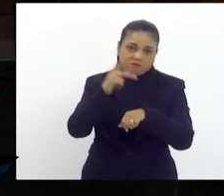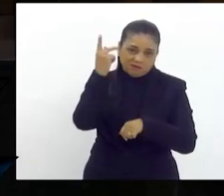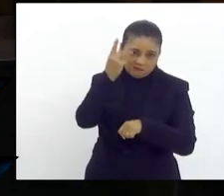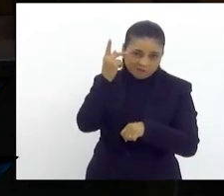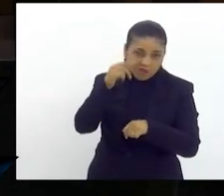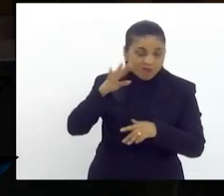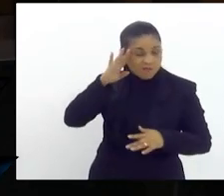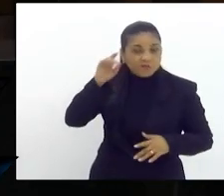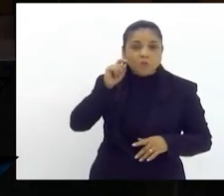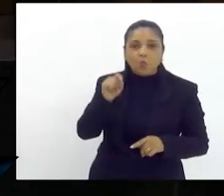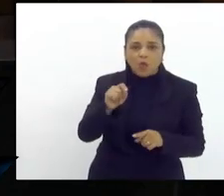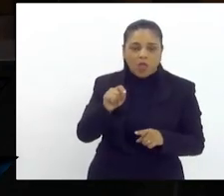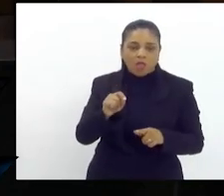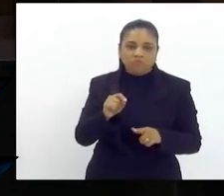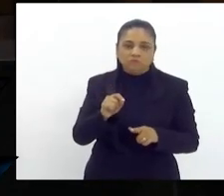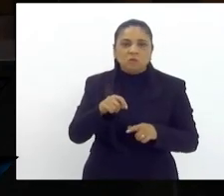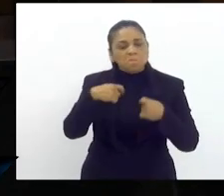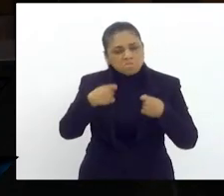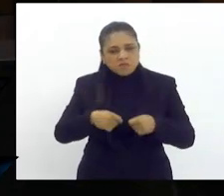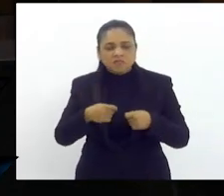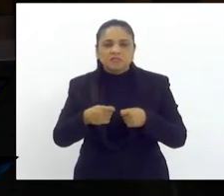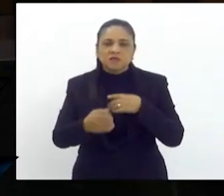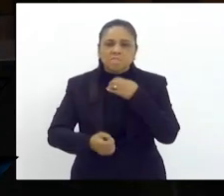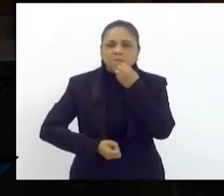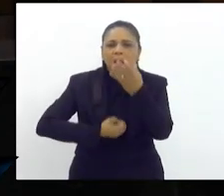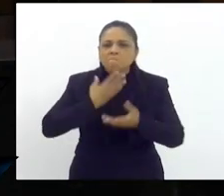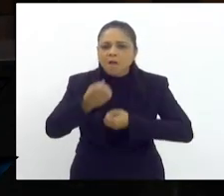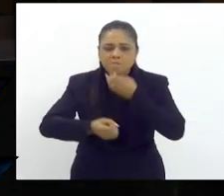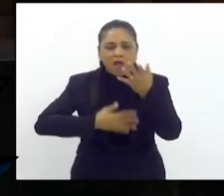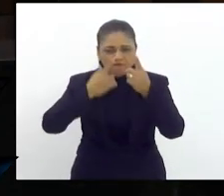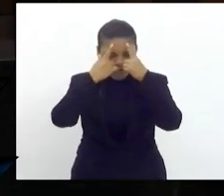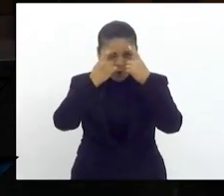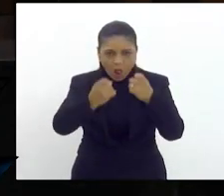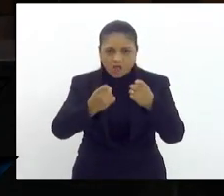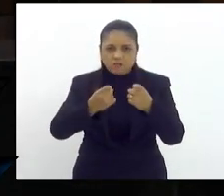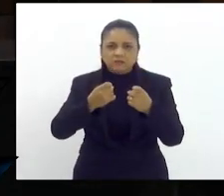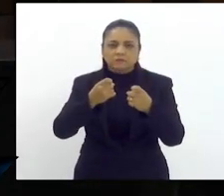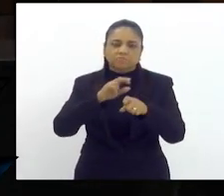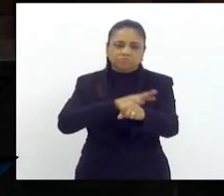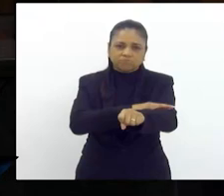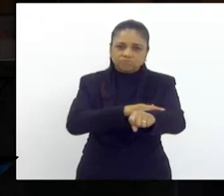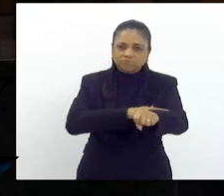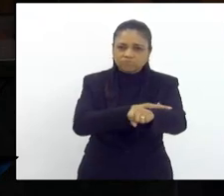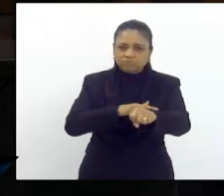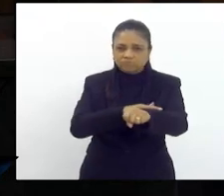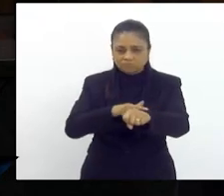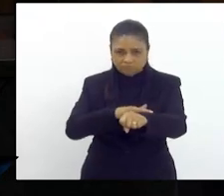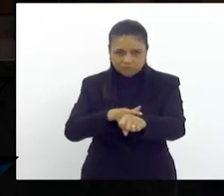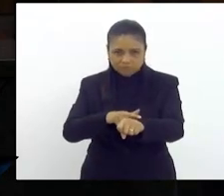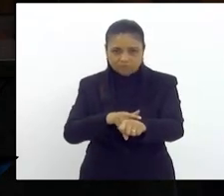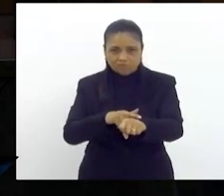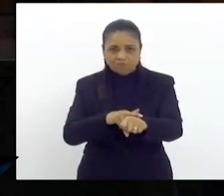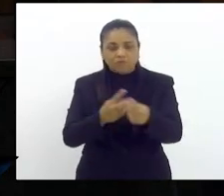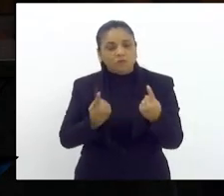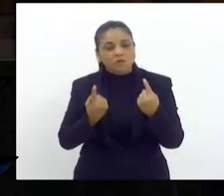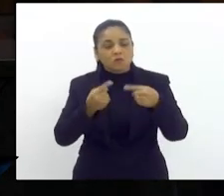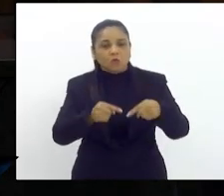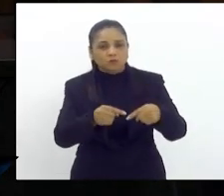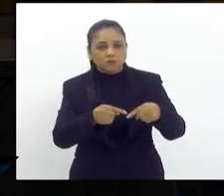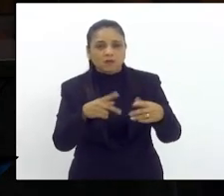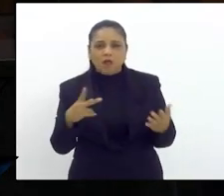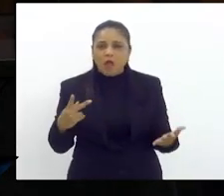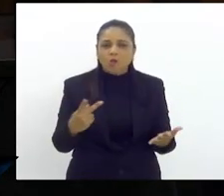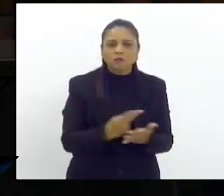é nos indignarmos com as violências raciais vividas e acontecidas